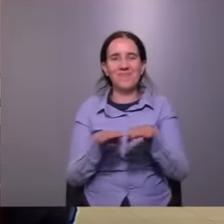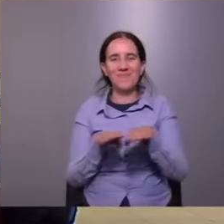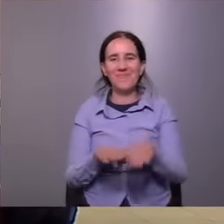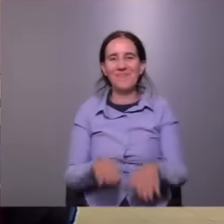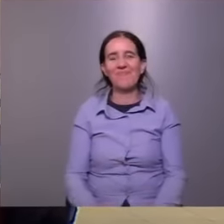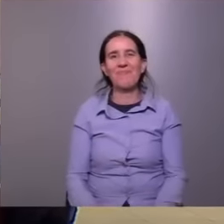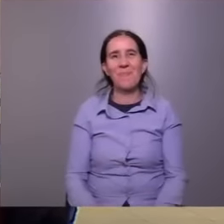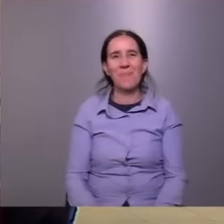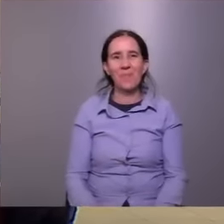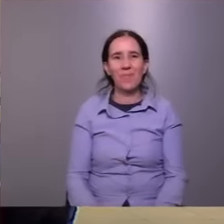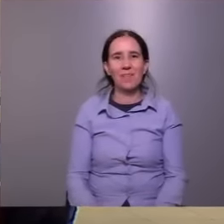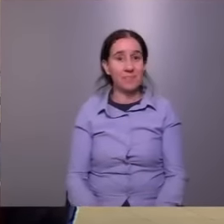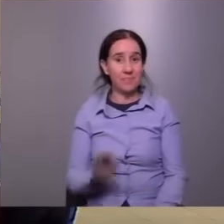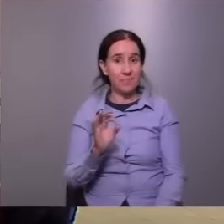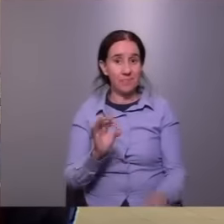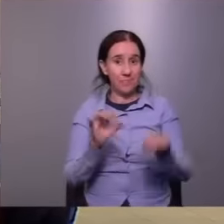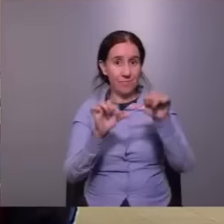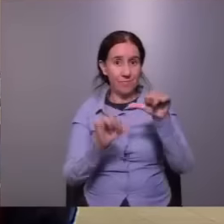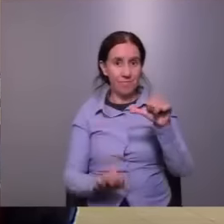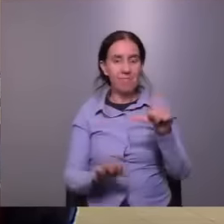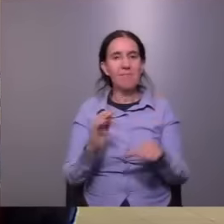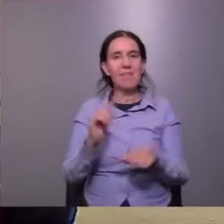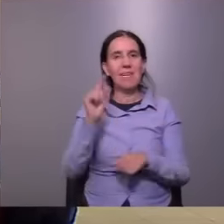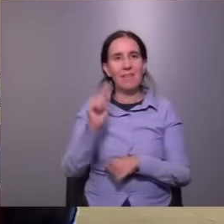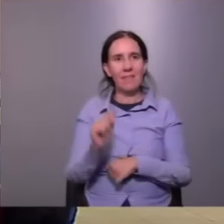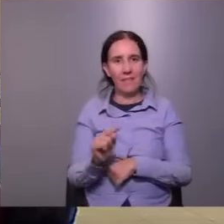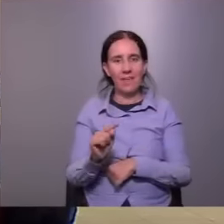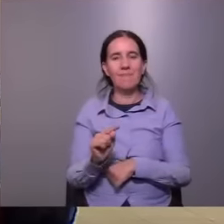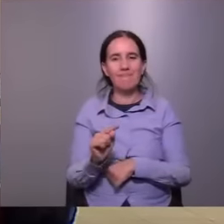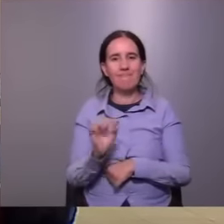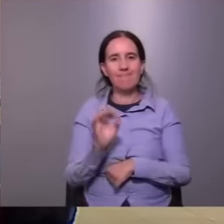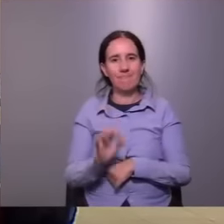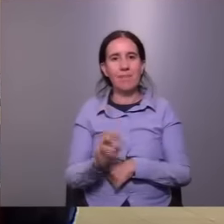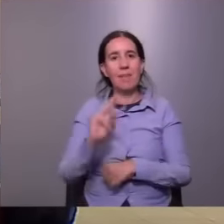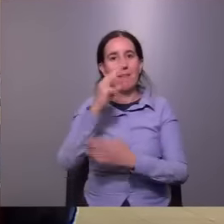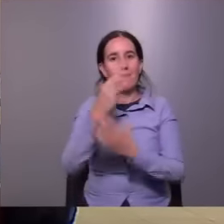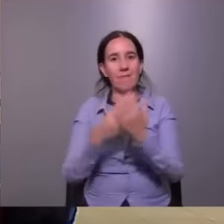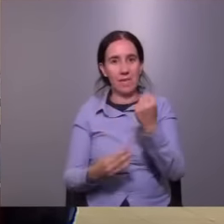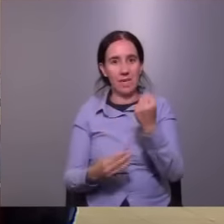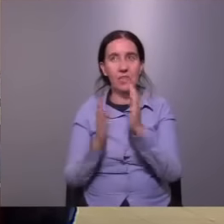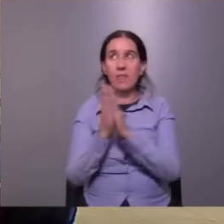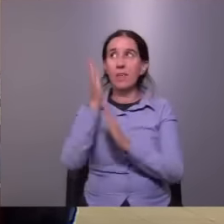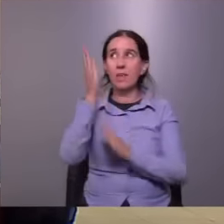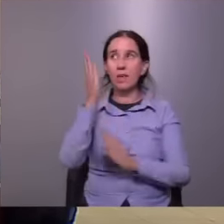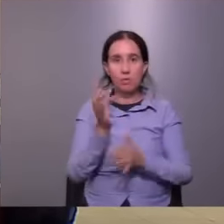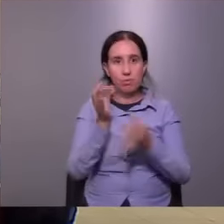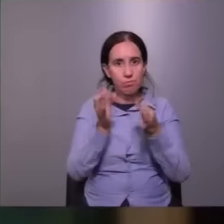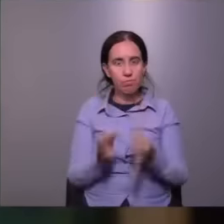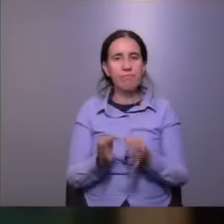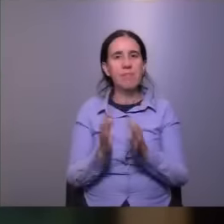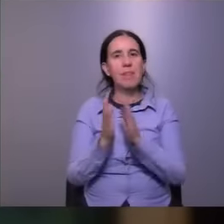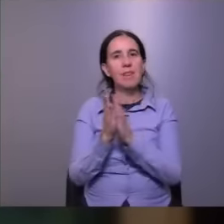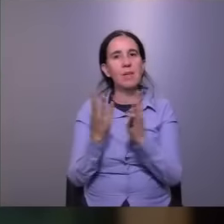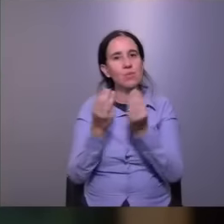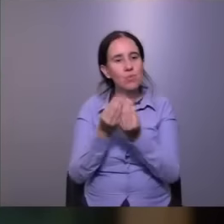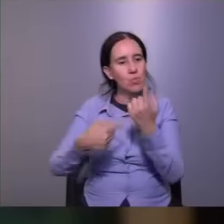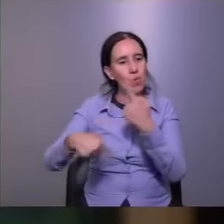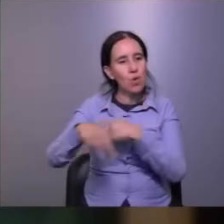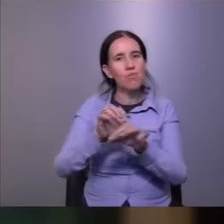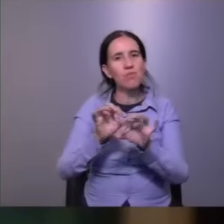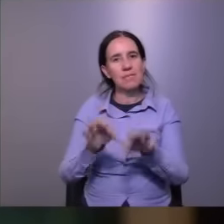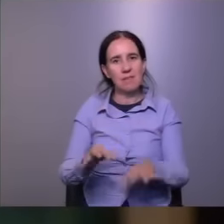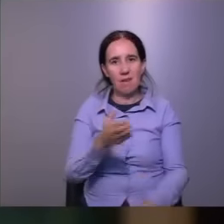verità. O Verbo fece homem e veio abitar conosco. A novidade mais profunda da nossa fé,